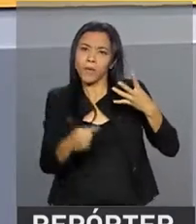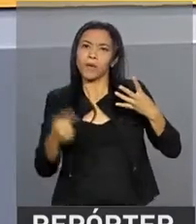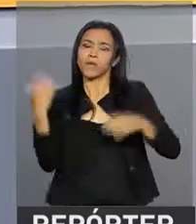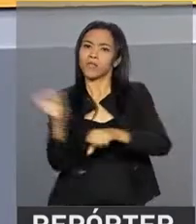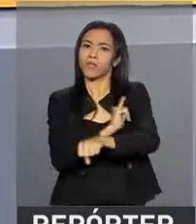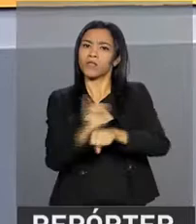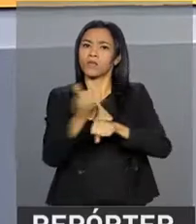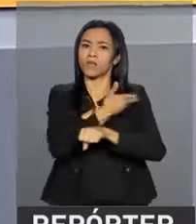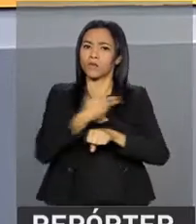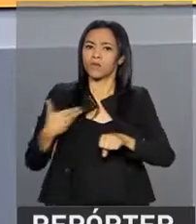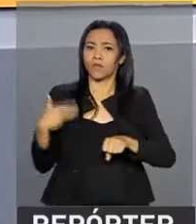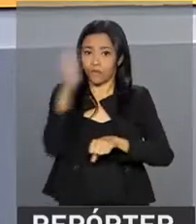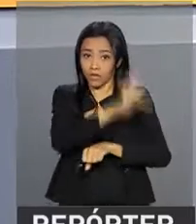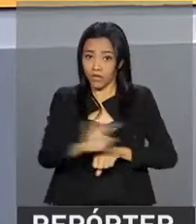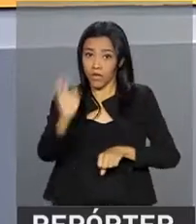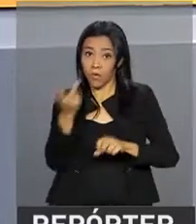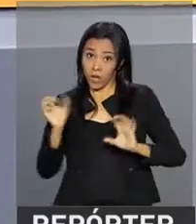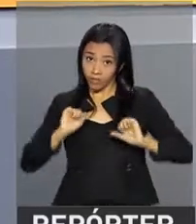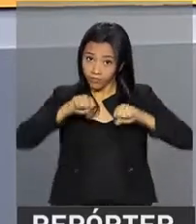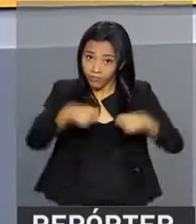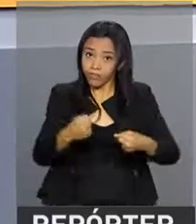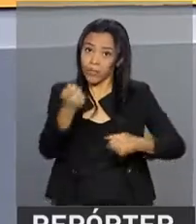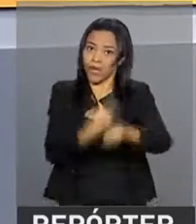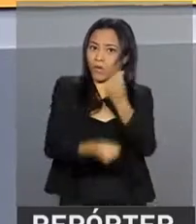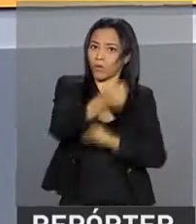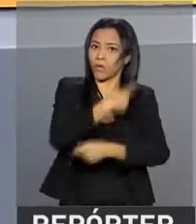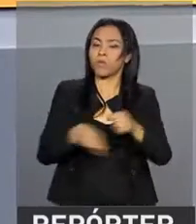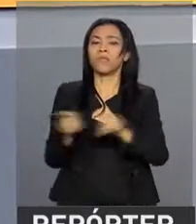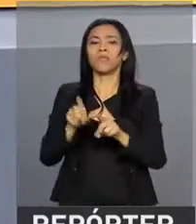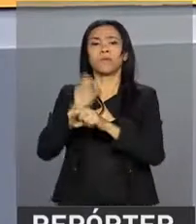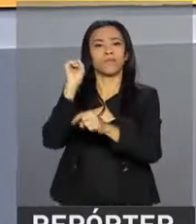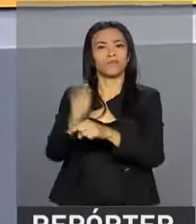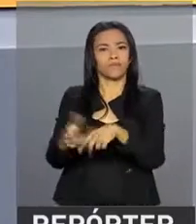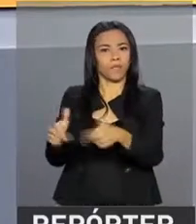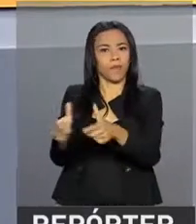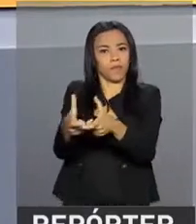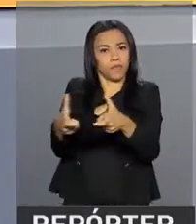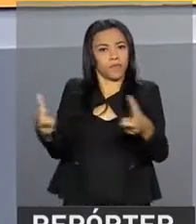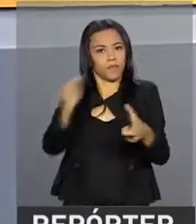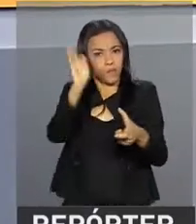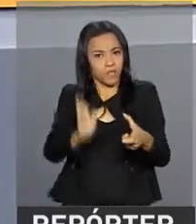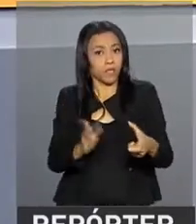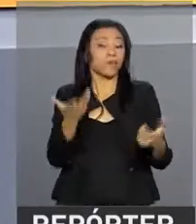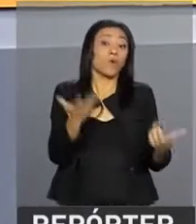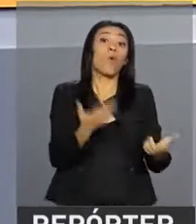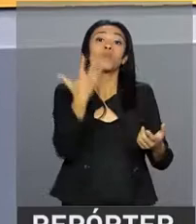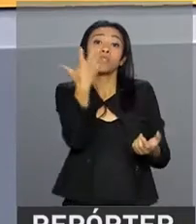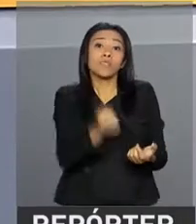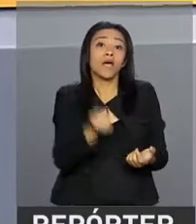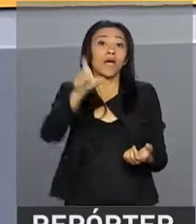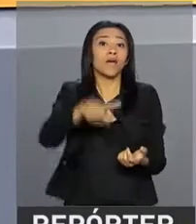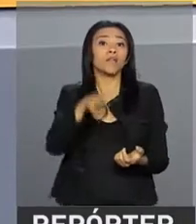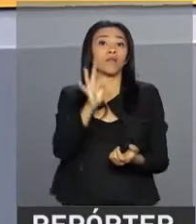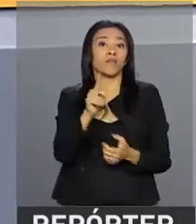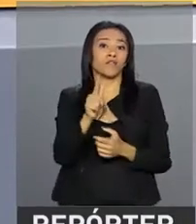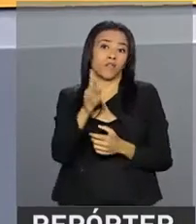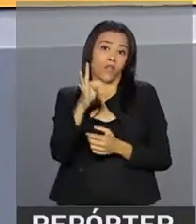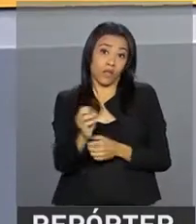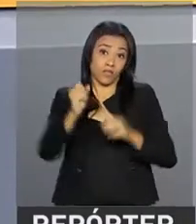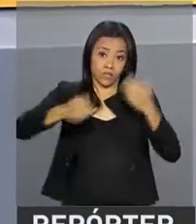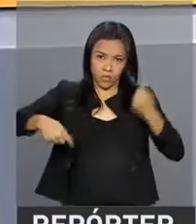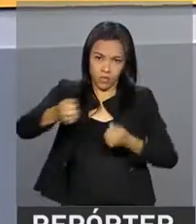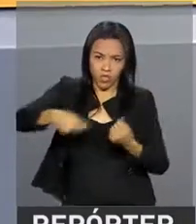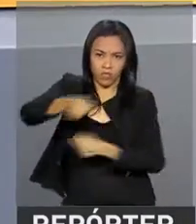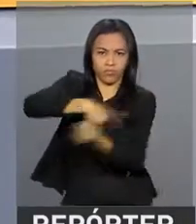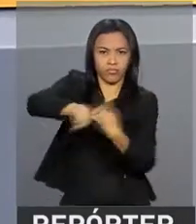para ajudar na retomada da economia e da geração de empregos entre elas o saque do fgts que movimentou o comércio